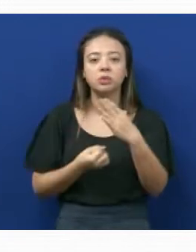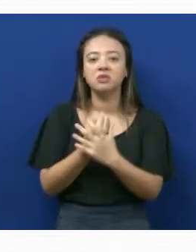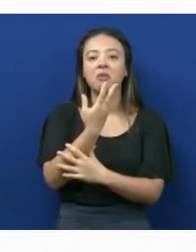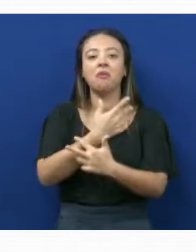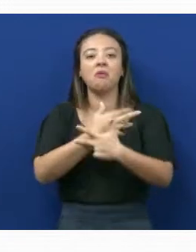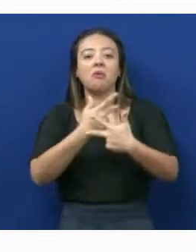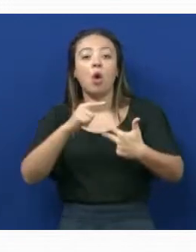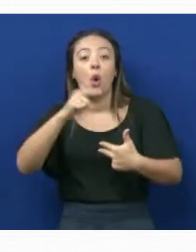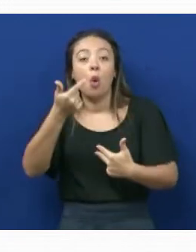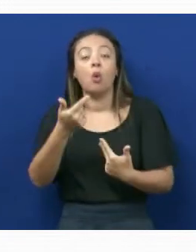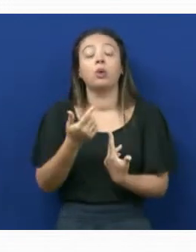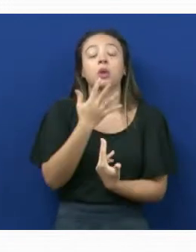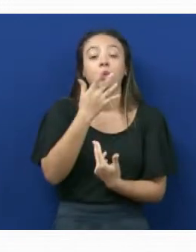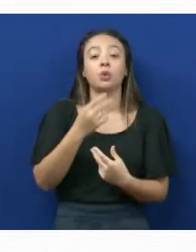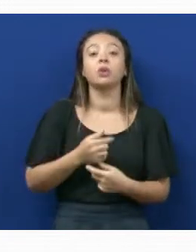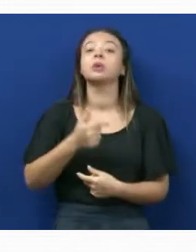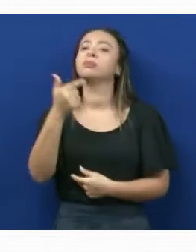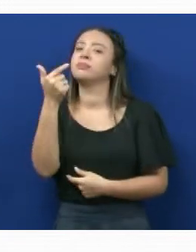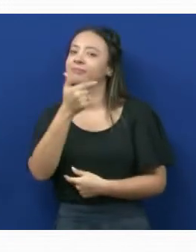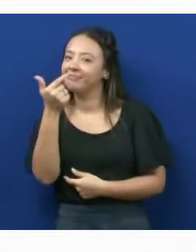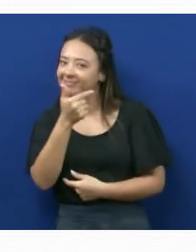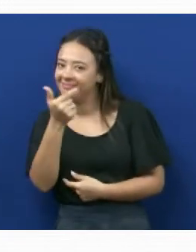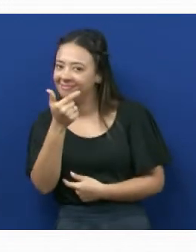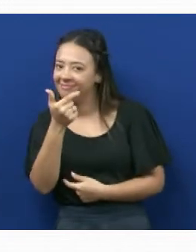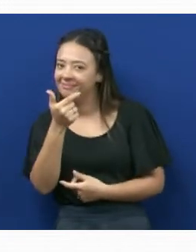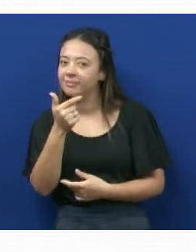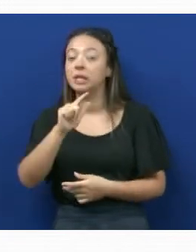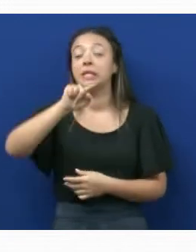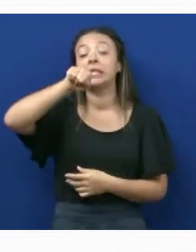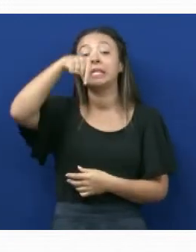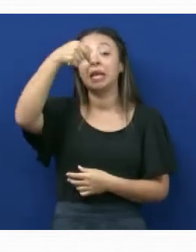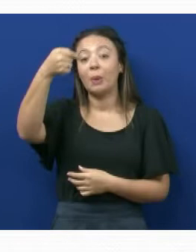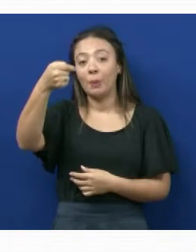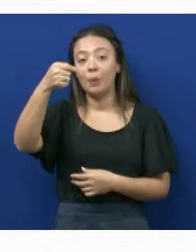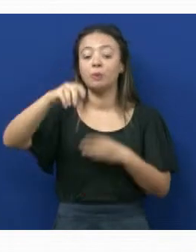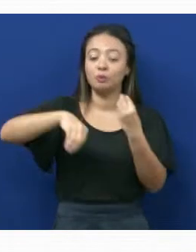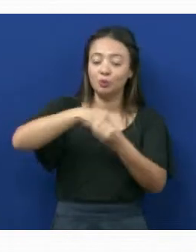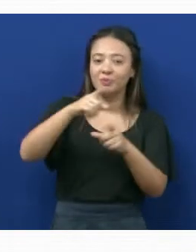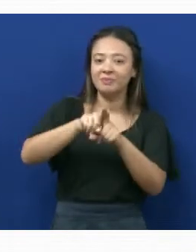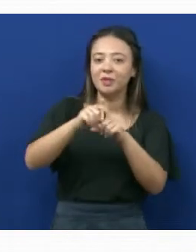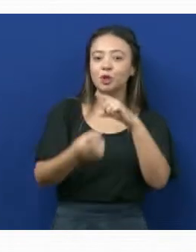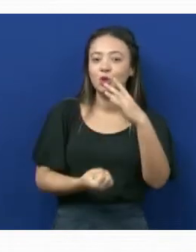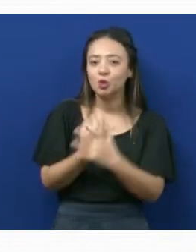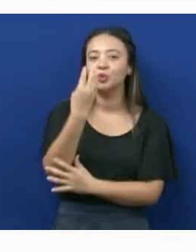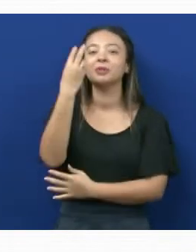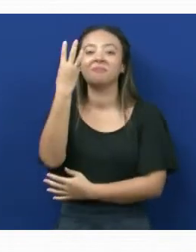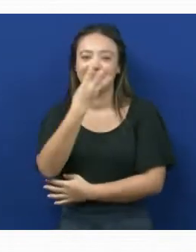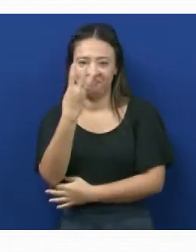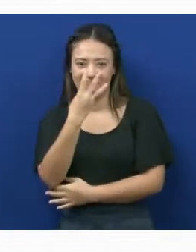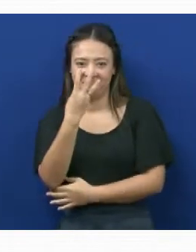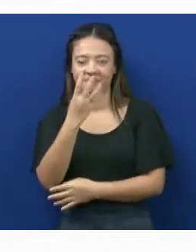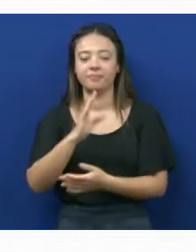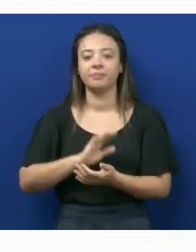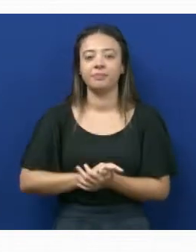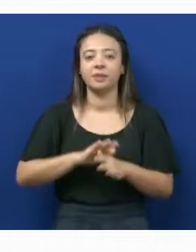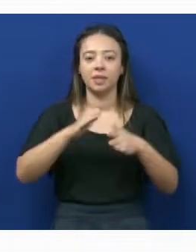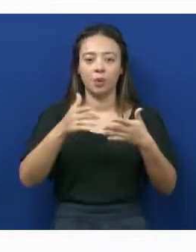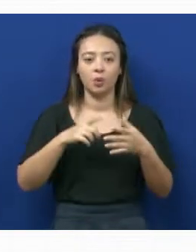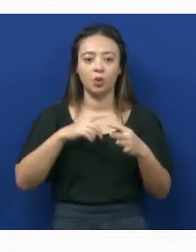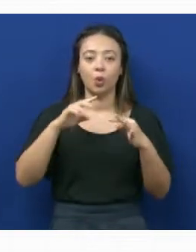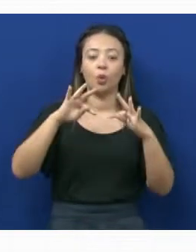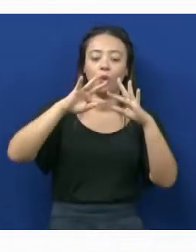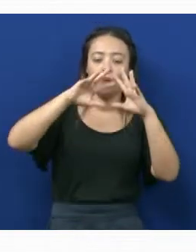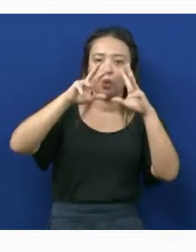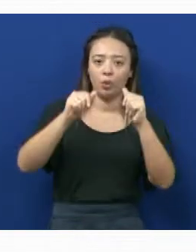cores secundárias, que é a segunda cor, as cores terciárias, que é a terceira cor. Tá? Então, aqui, o ciclo cromático ele vai servir